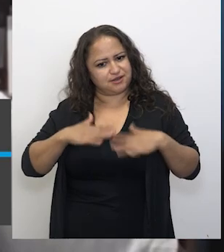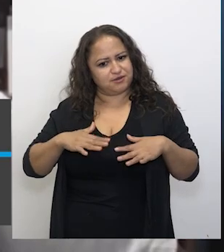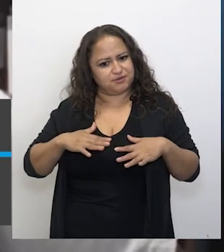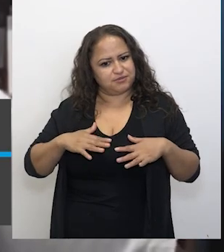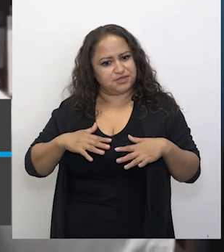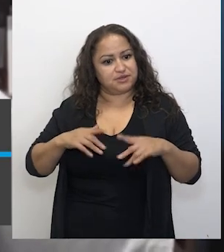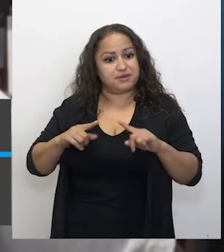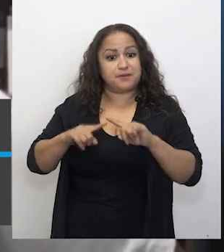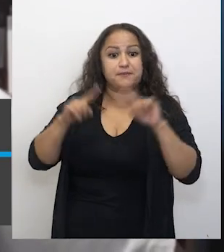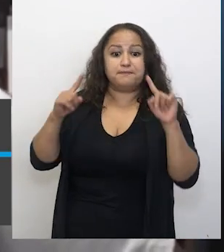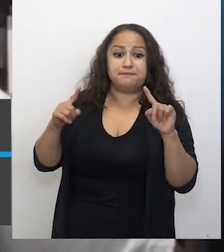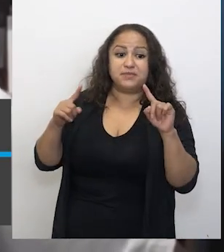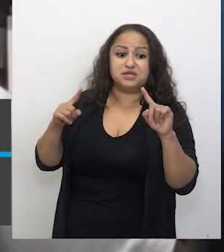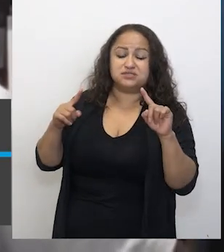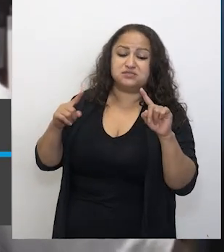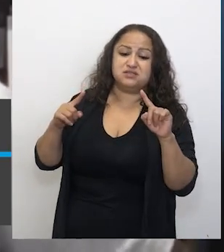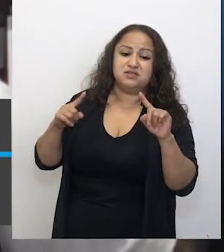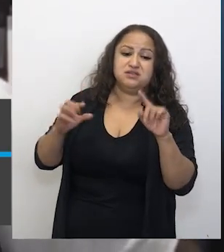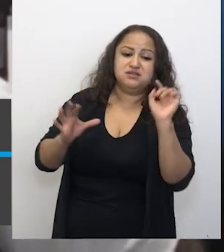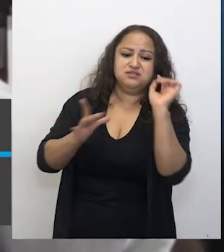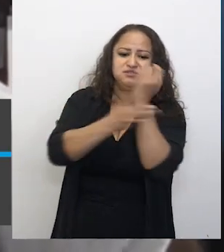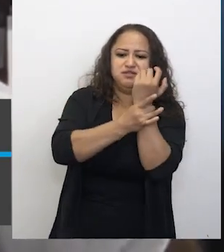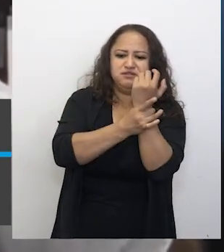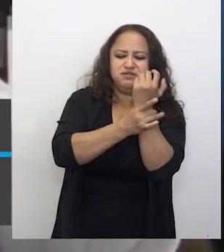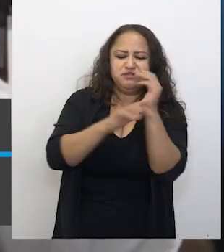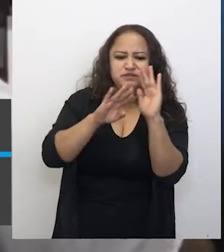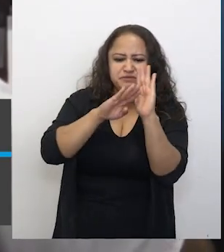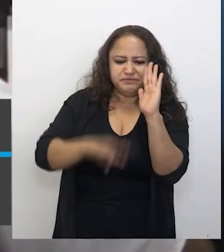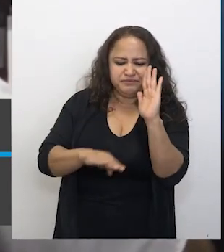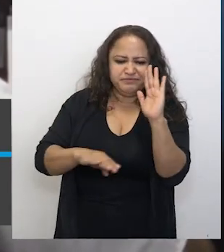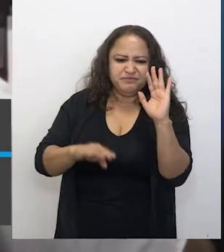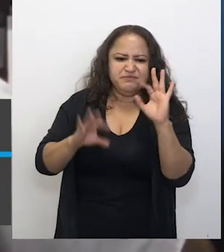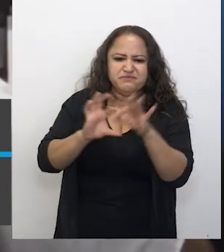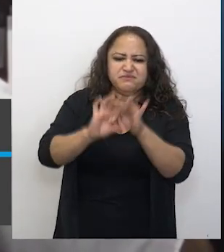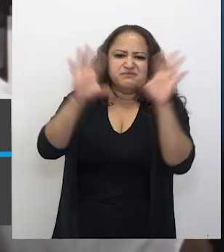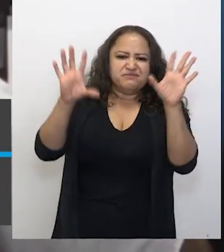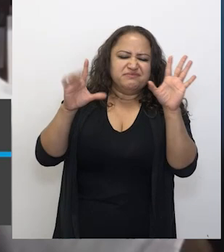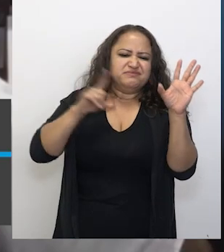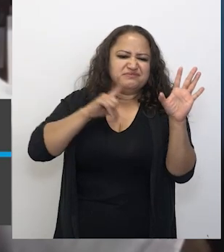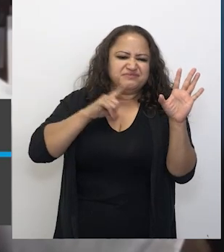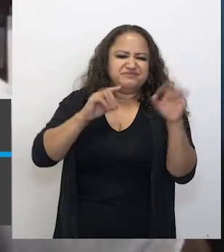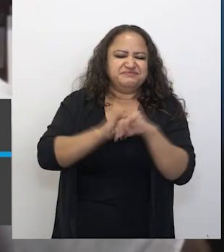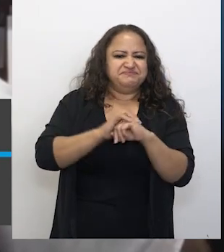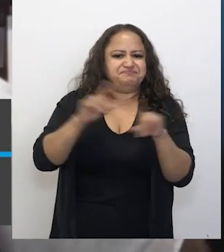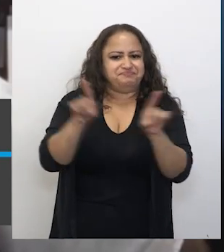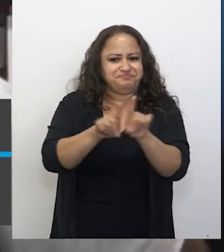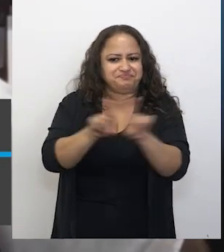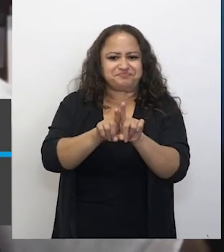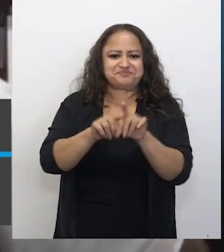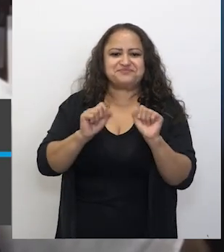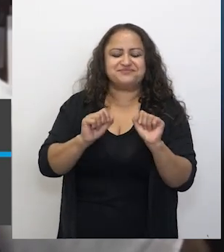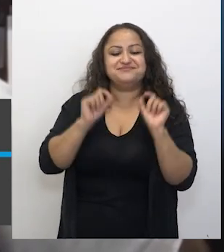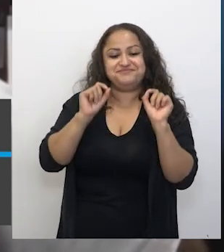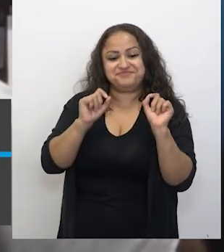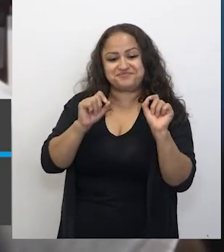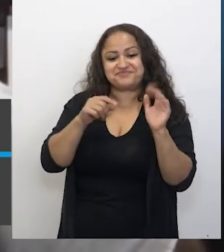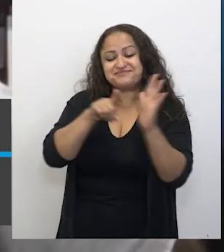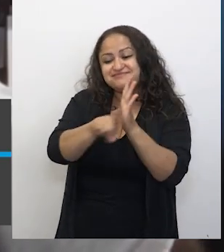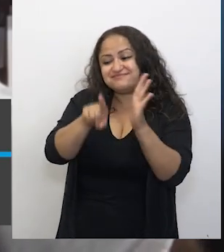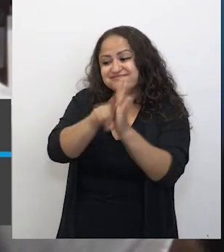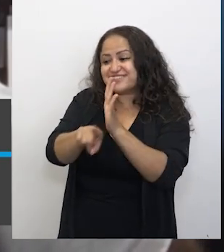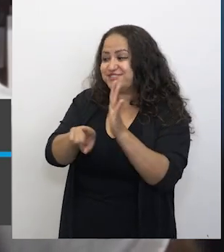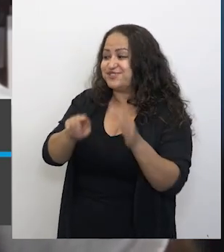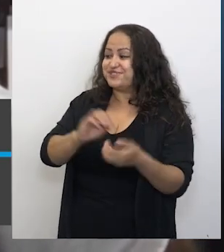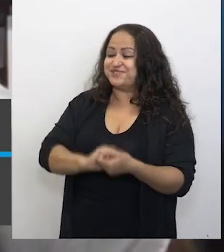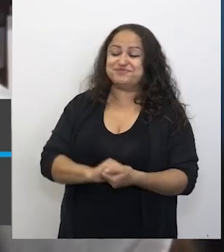quando tiver mais segurança, menos liberdade haverá, né? E fica o questionamento, né? De fato, né, frente a essa